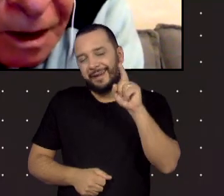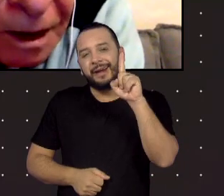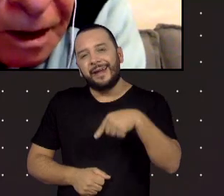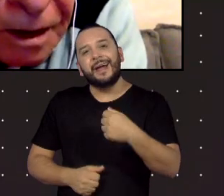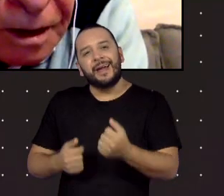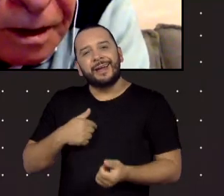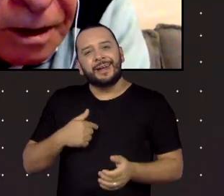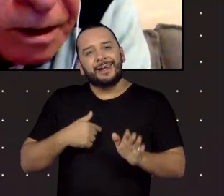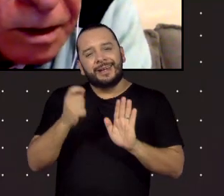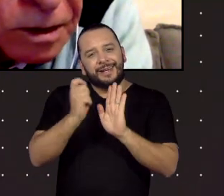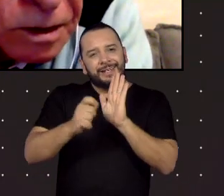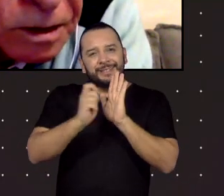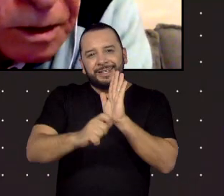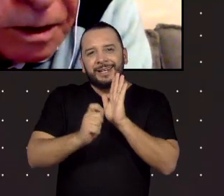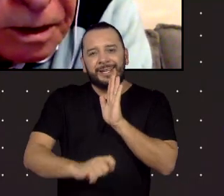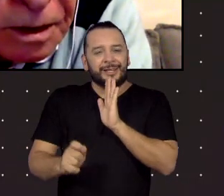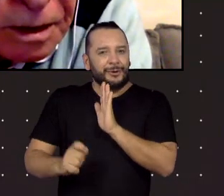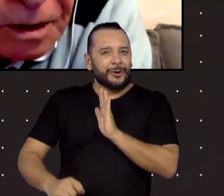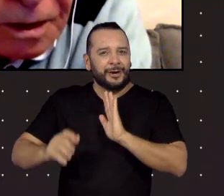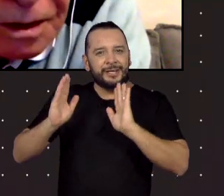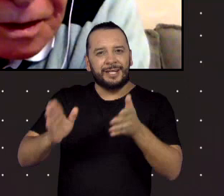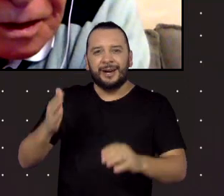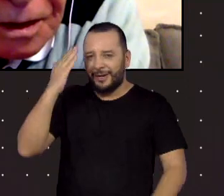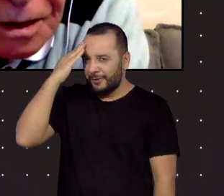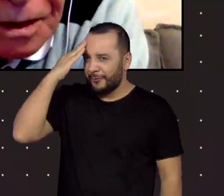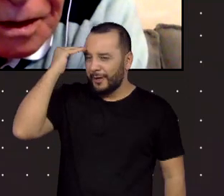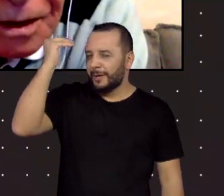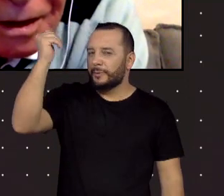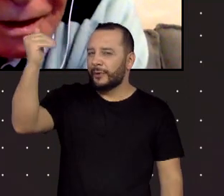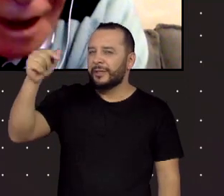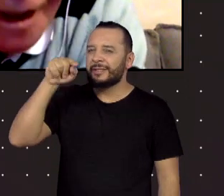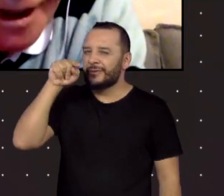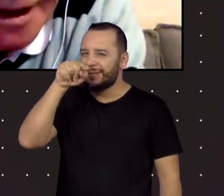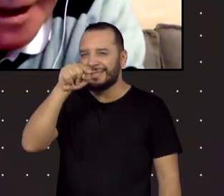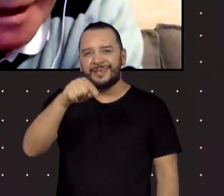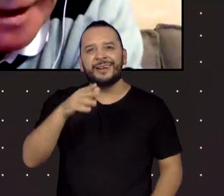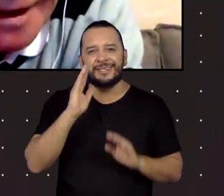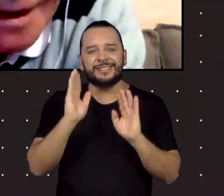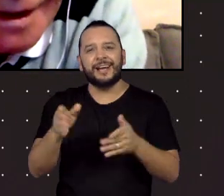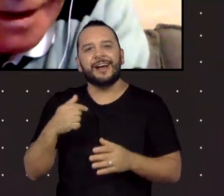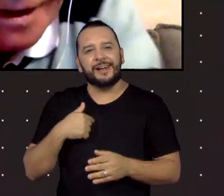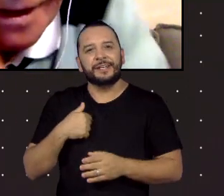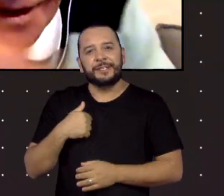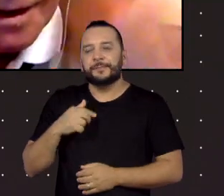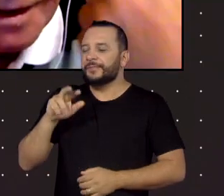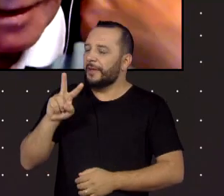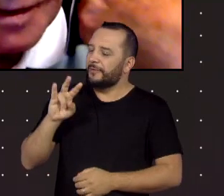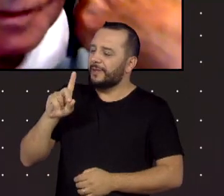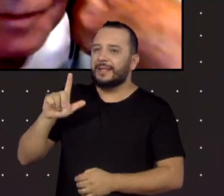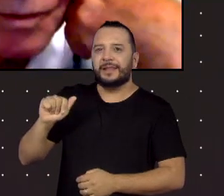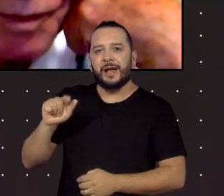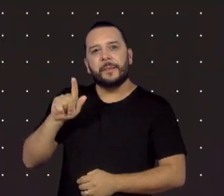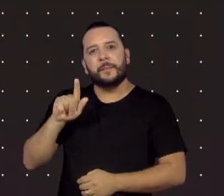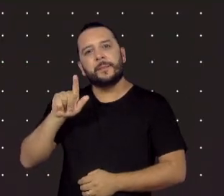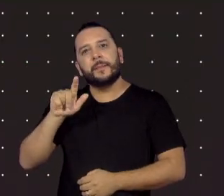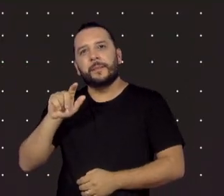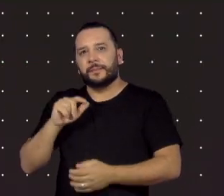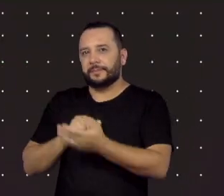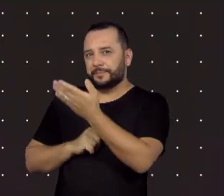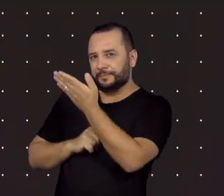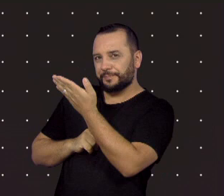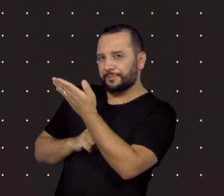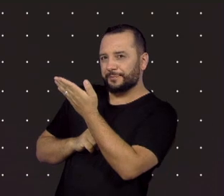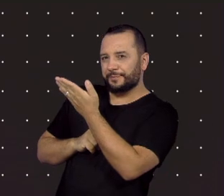fantástico escritor, dramaturgo, que fez a vida de Borges no teatro, aquela aventura